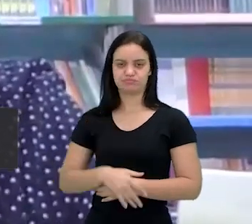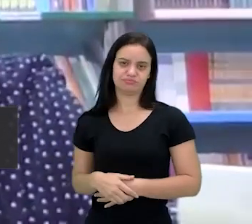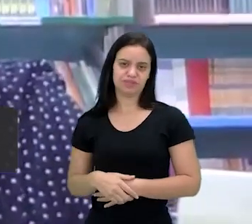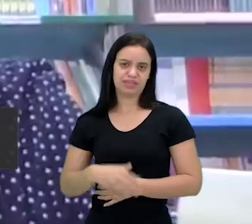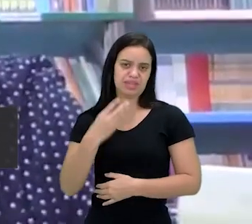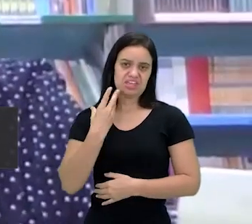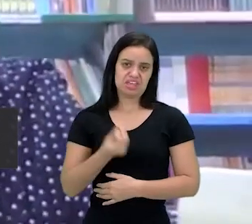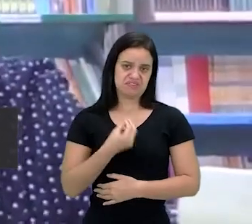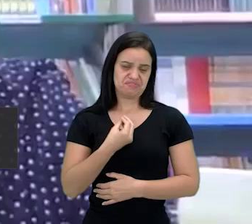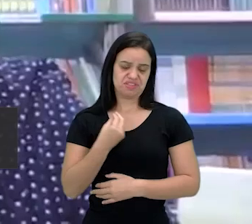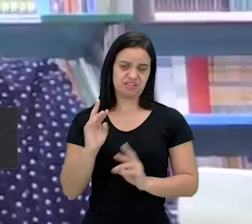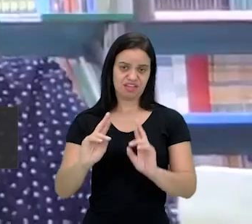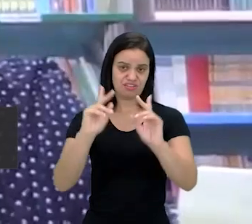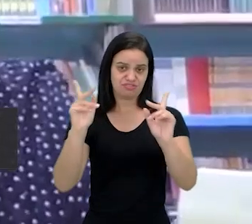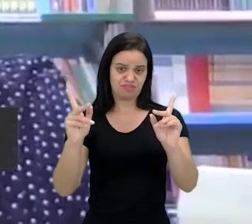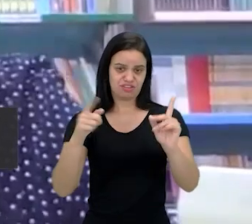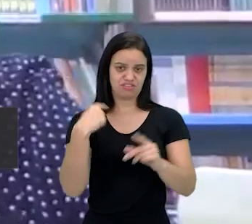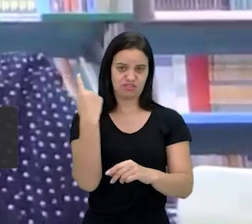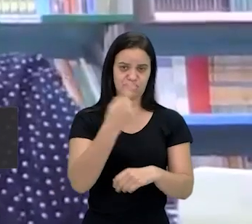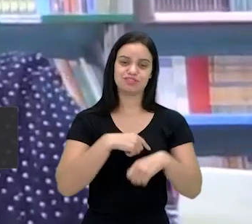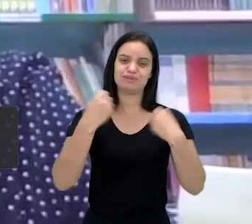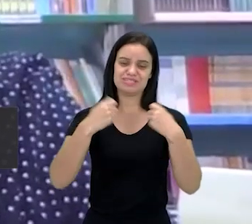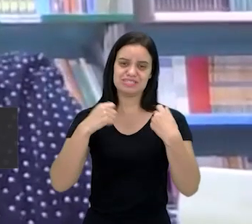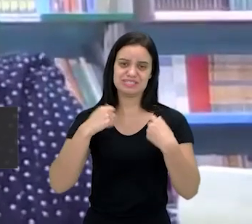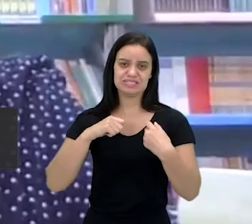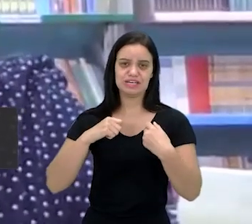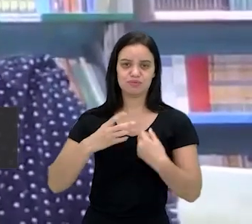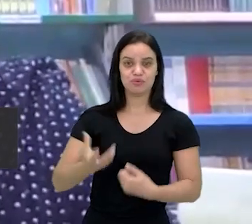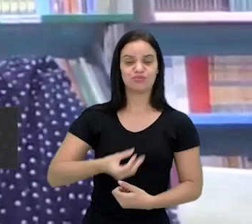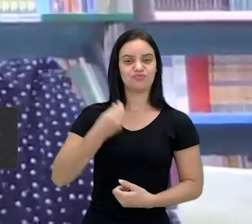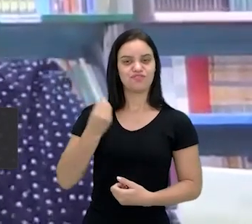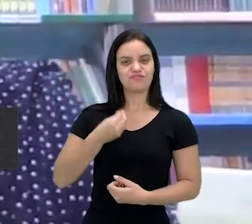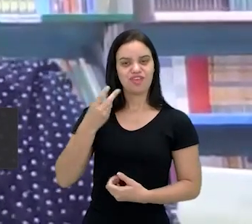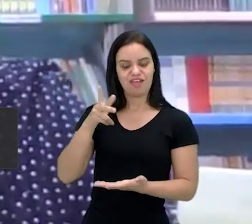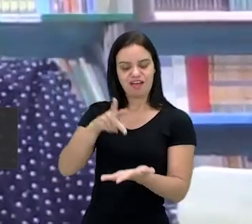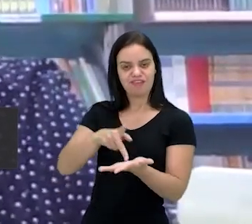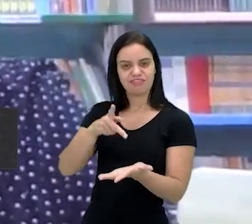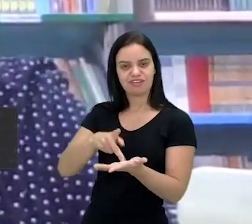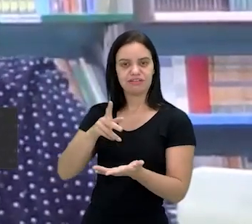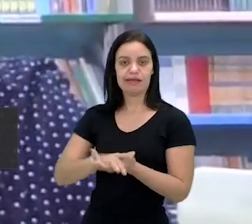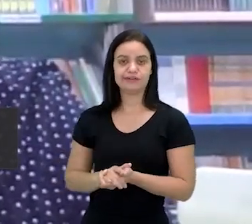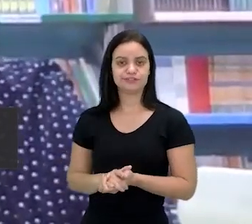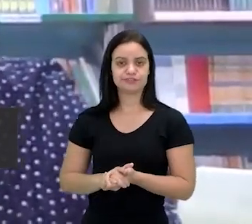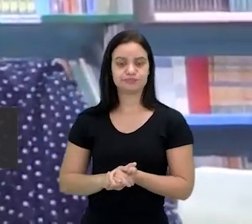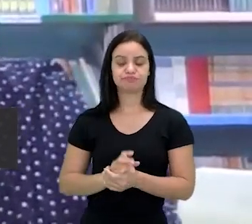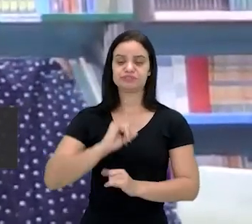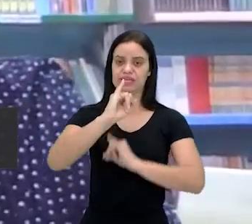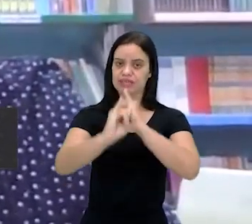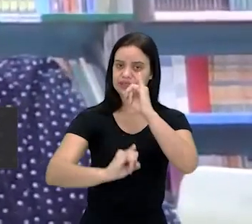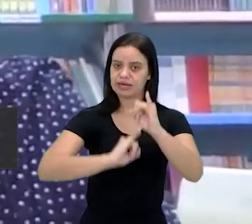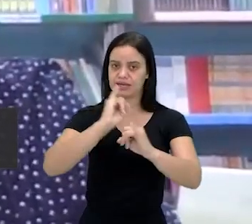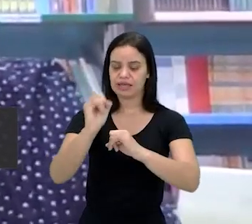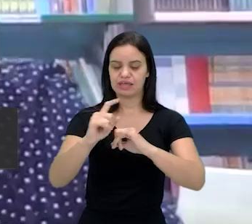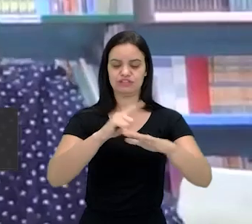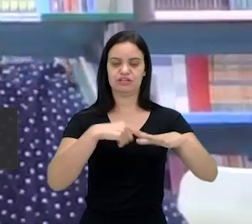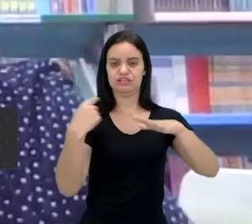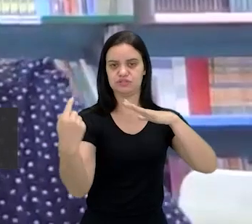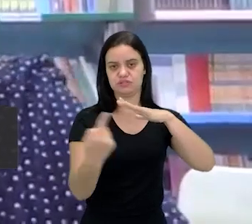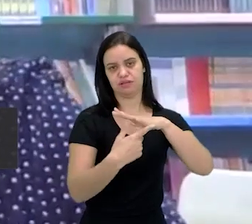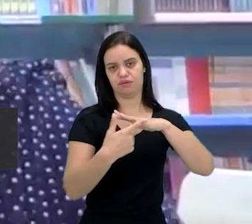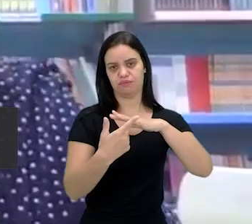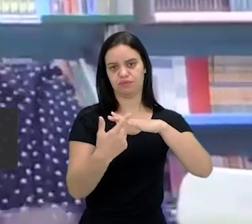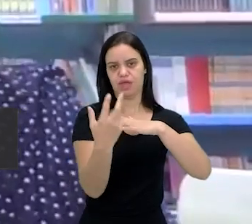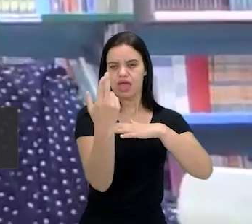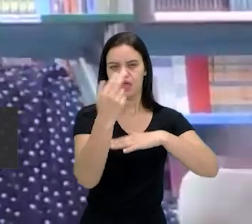bem diferente, que nós temos que viver uma realidade. E a internet, assim como a janela dela,